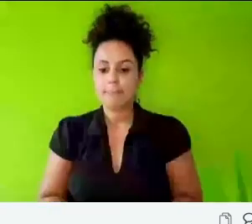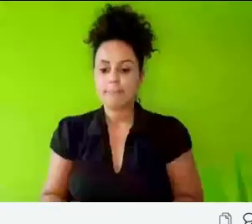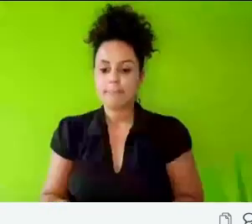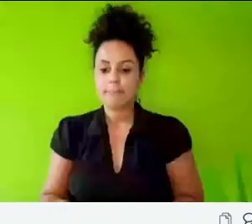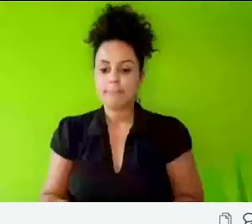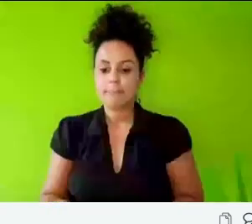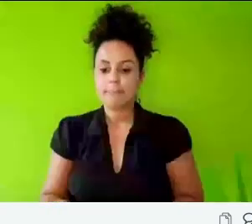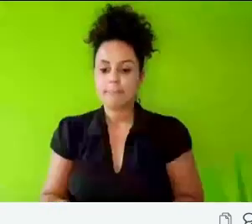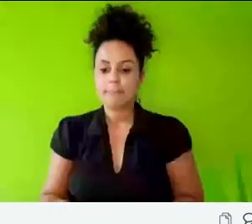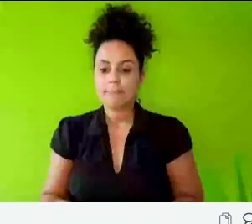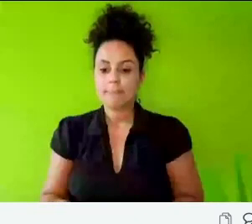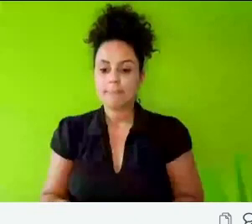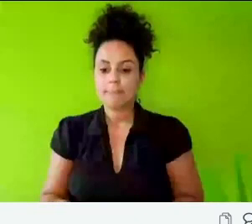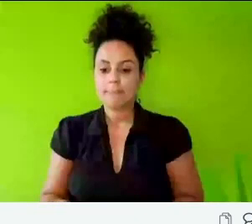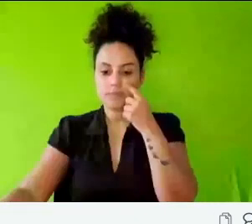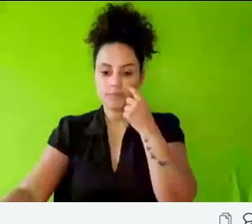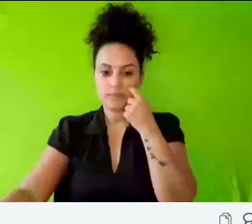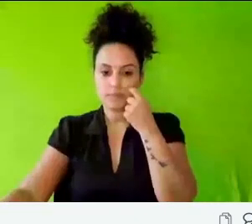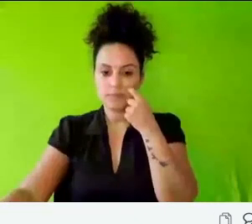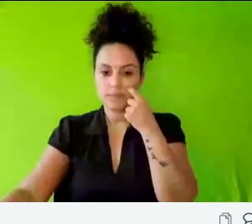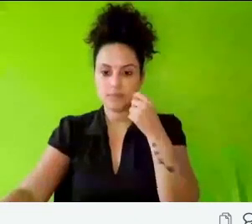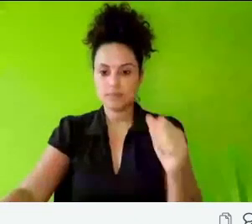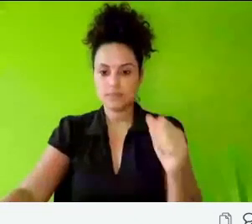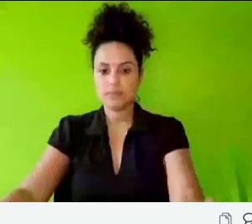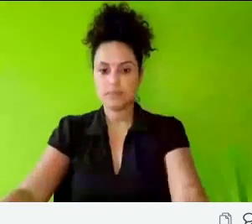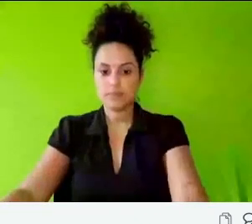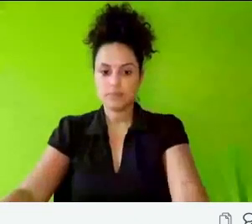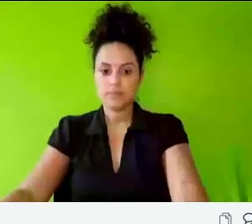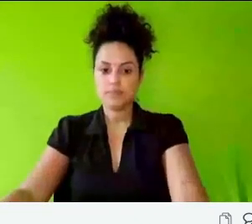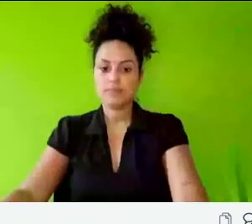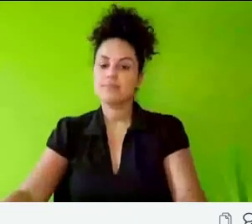Os classificados dentro do número de vaga.